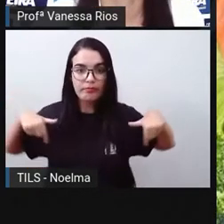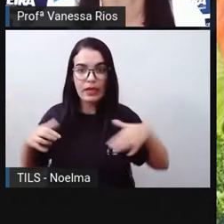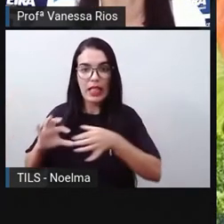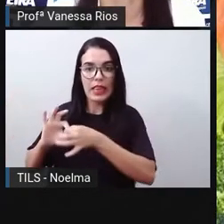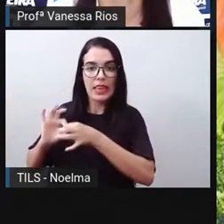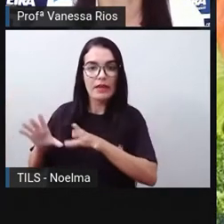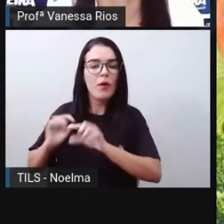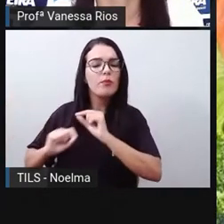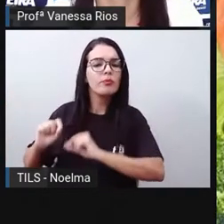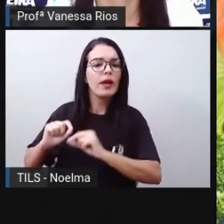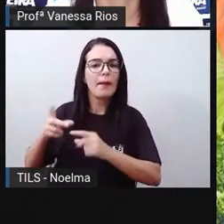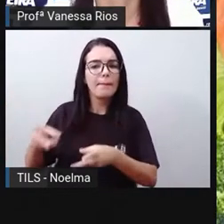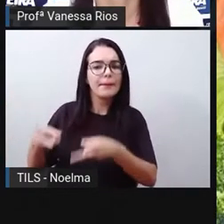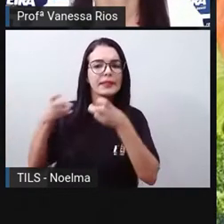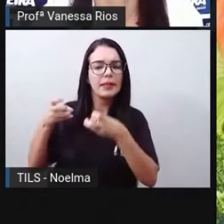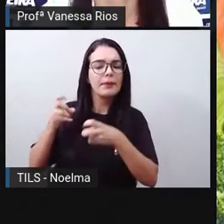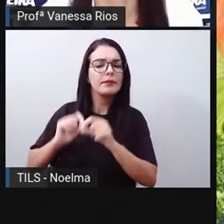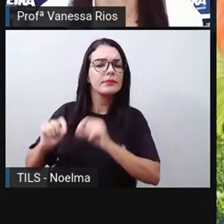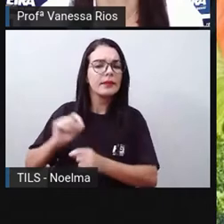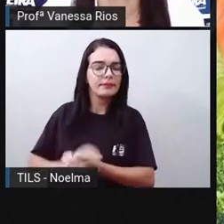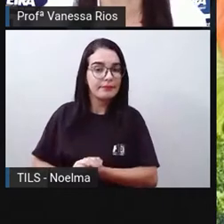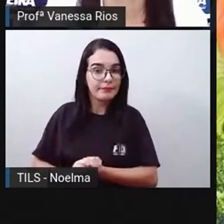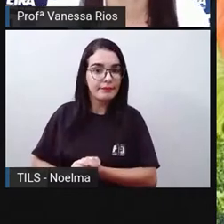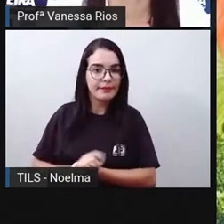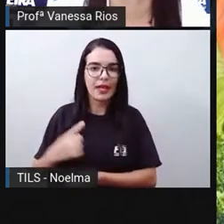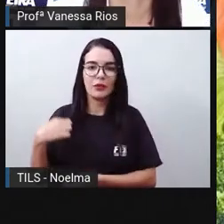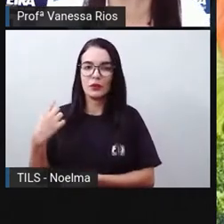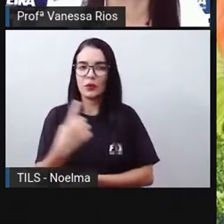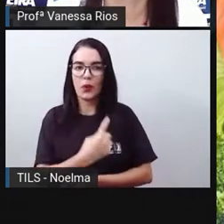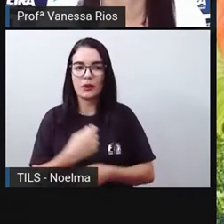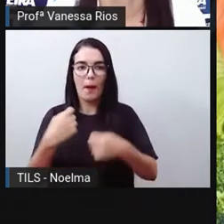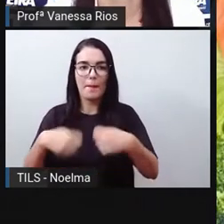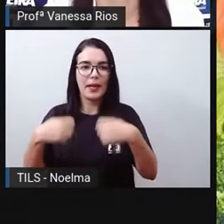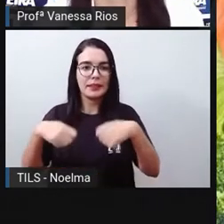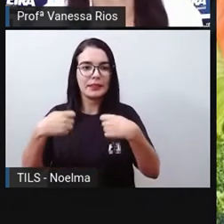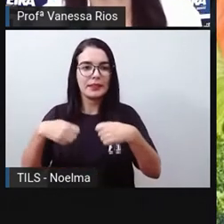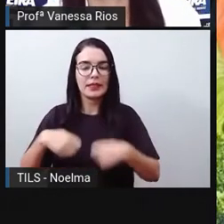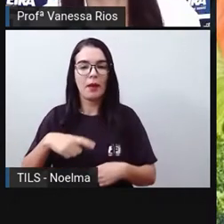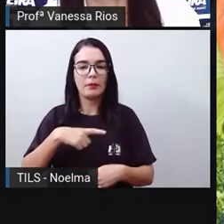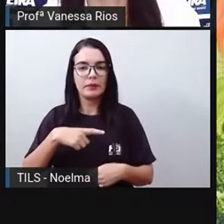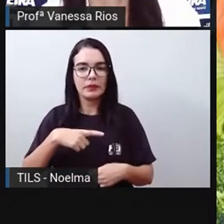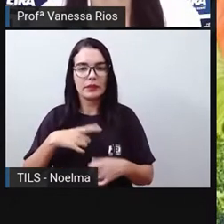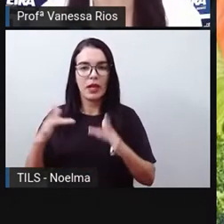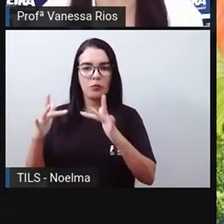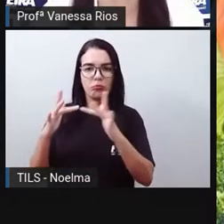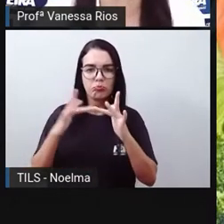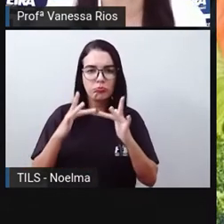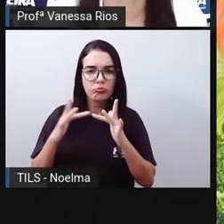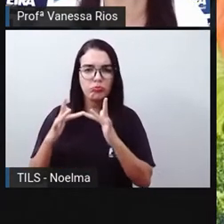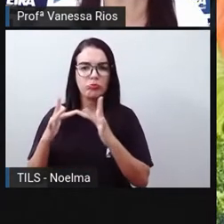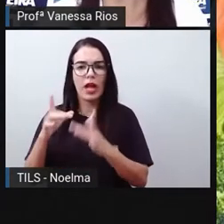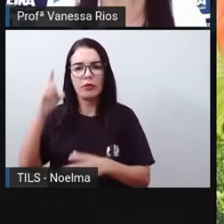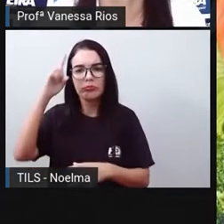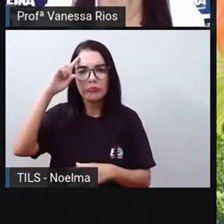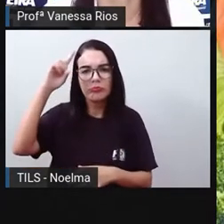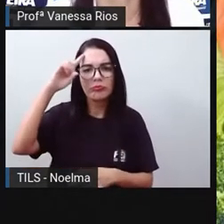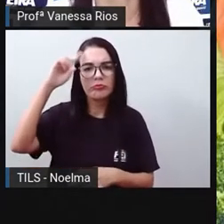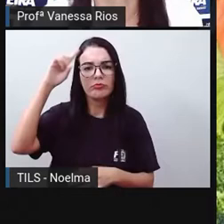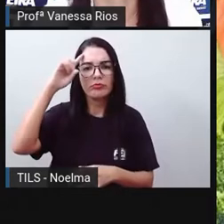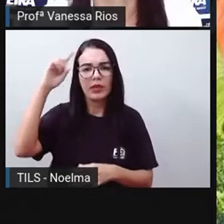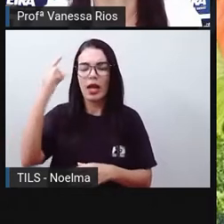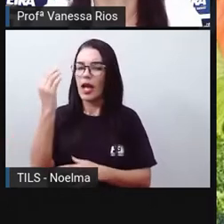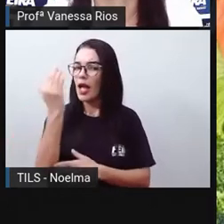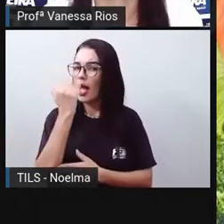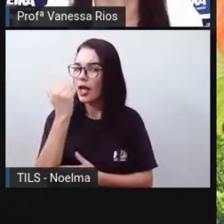nós percebemos aí o quanto nós precisamos ter em nosso cardápio, em nosso dia a dia, em